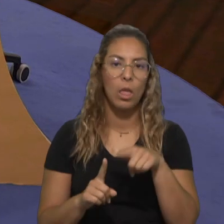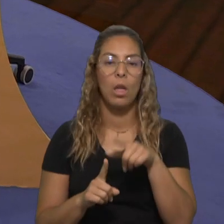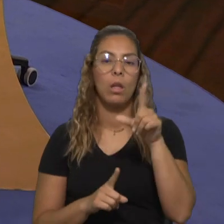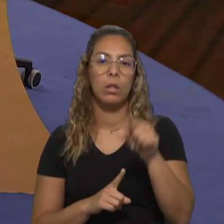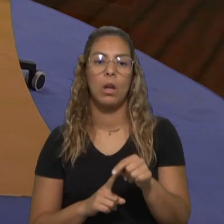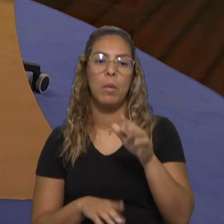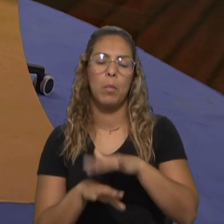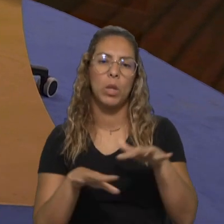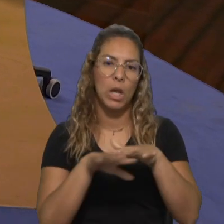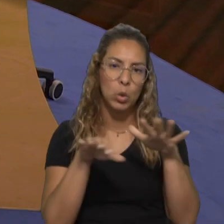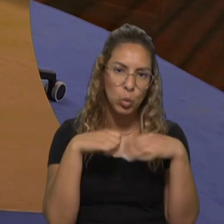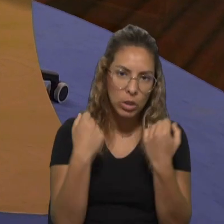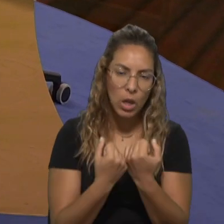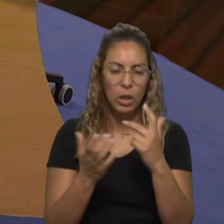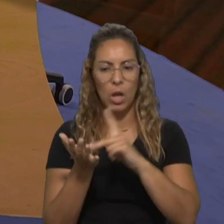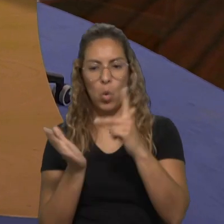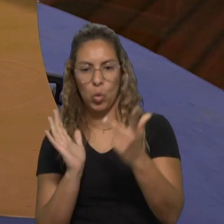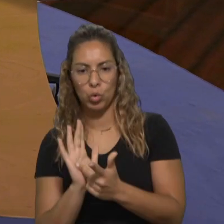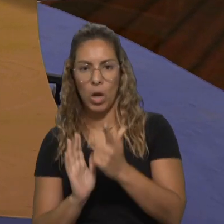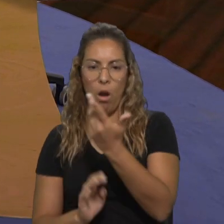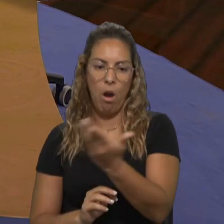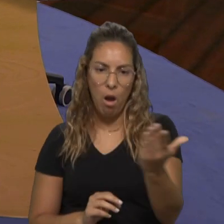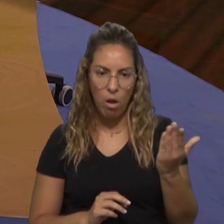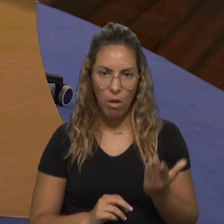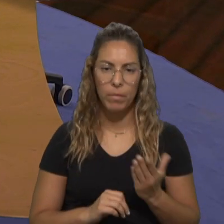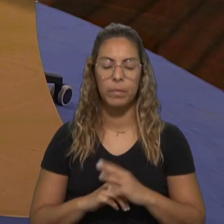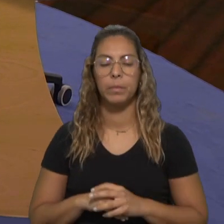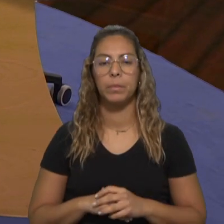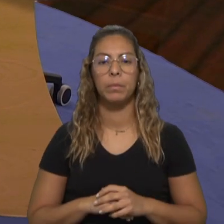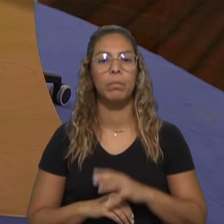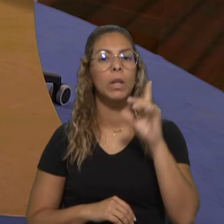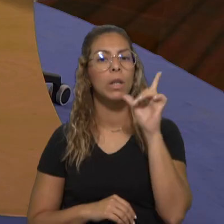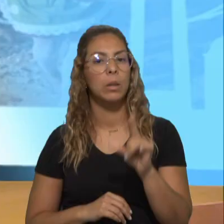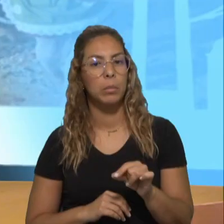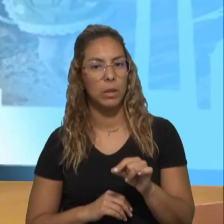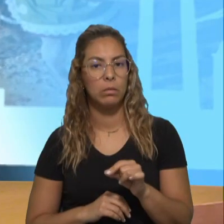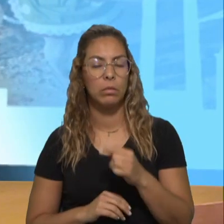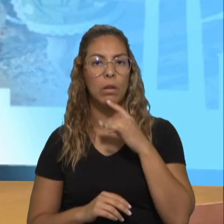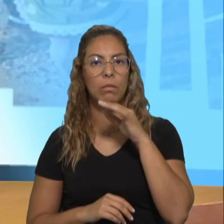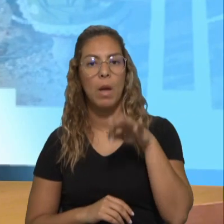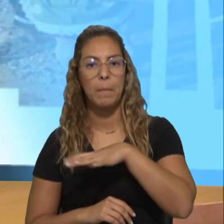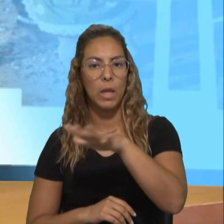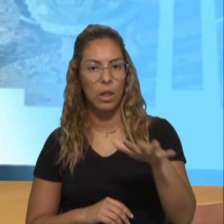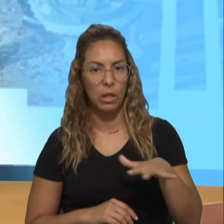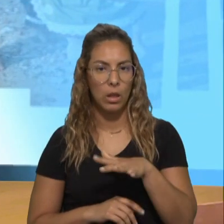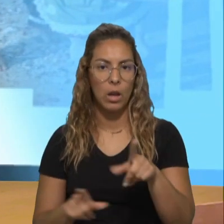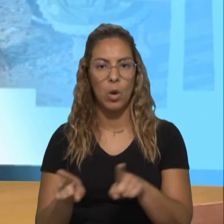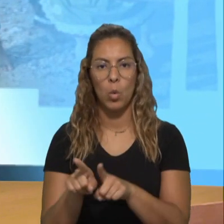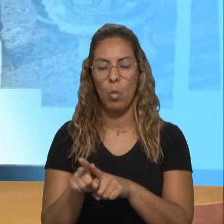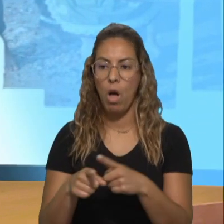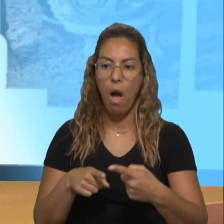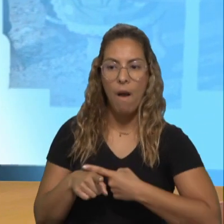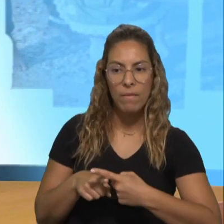redes sociais e da tecnologia. E também como é que as famílias podem ser uma força motriz